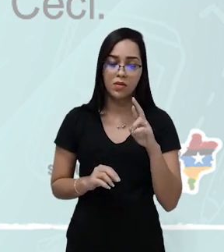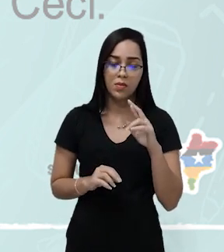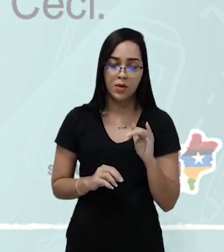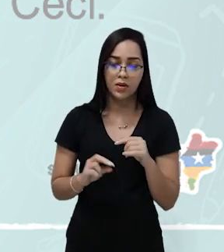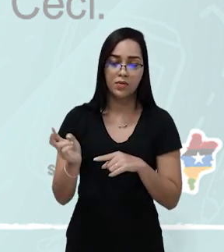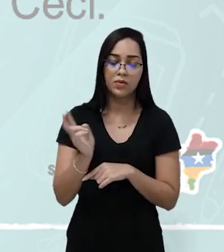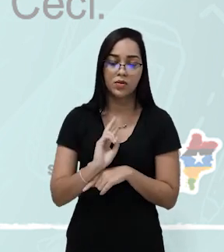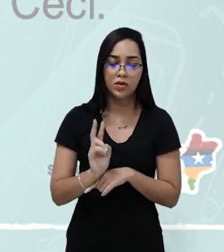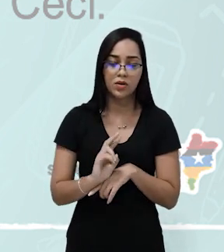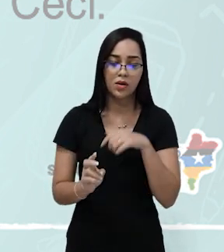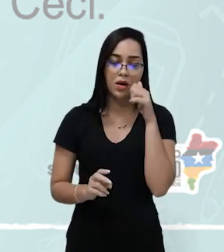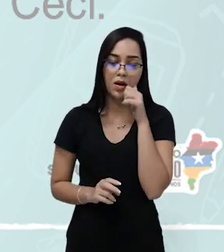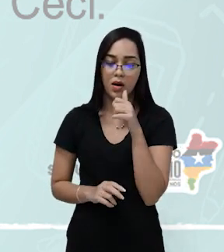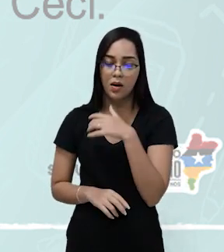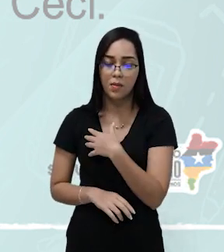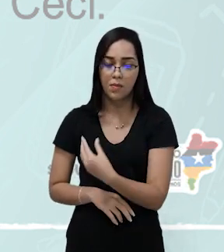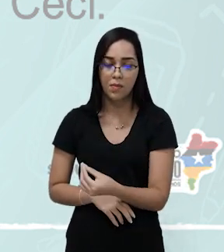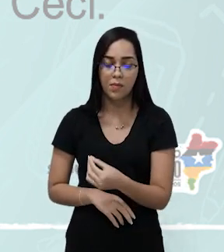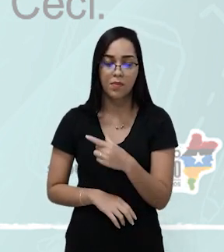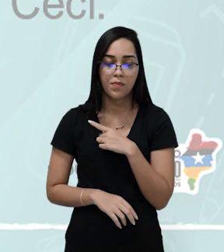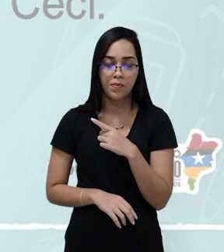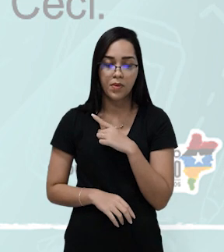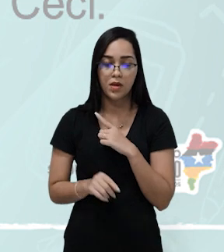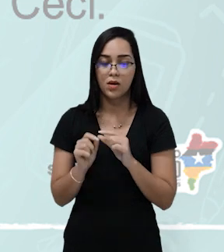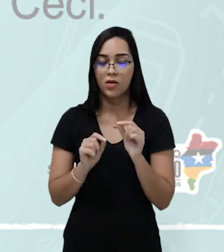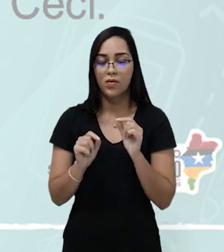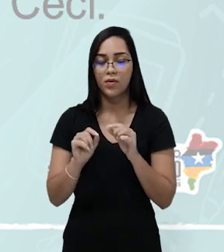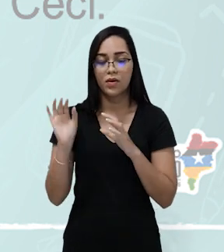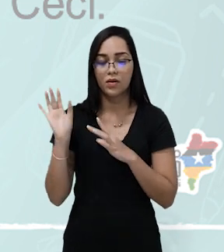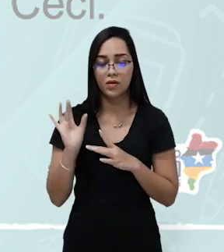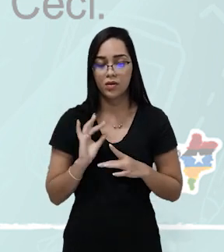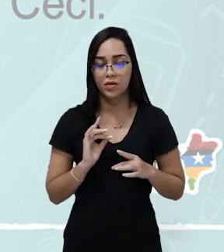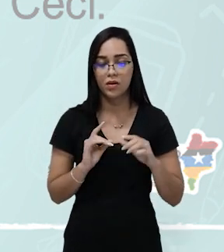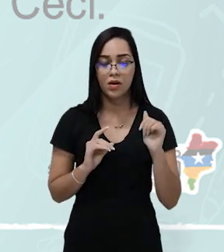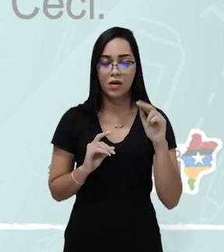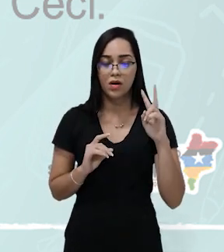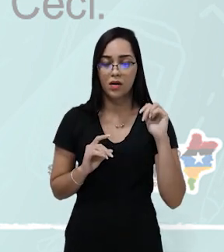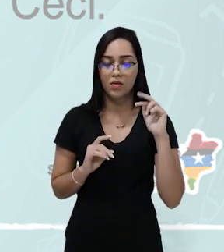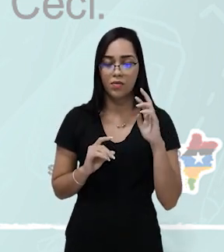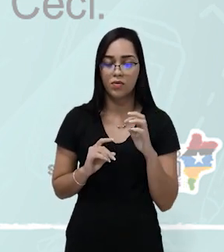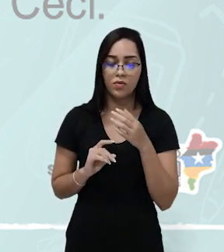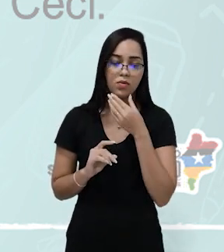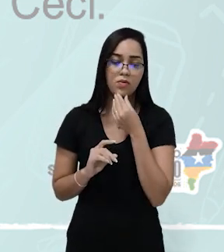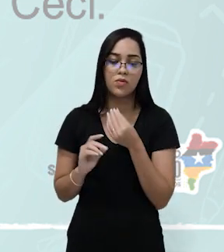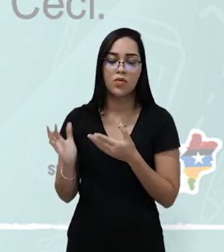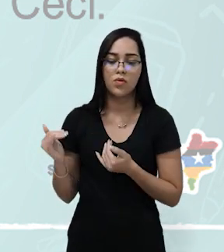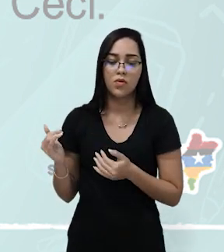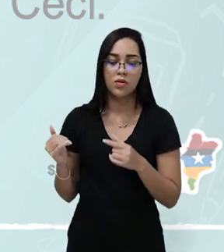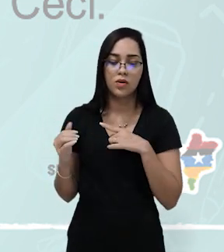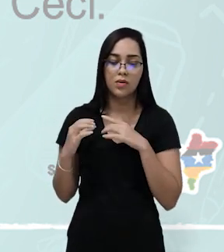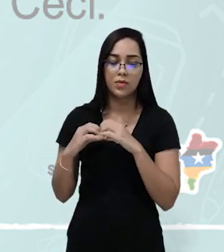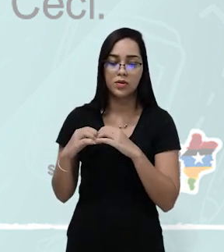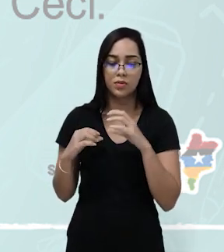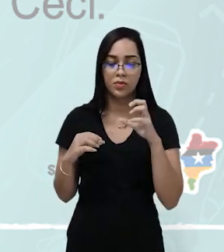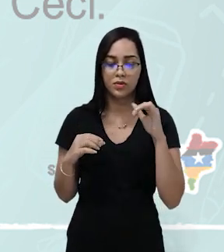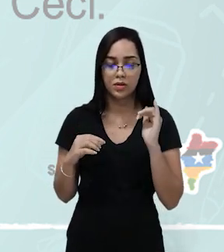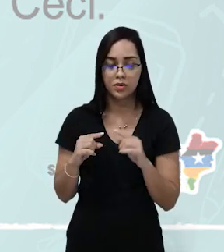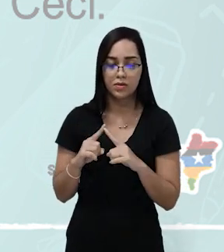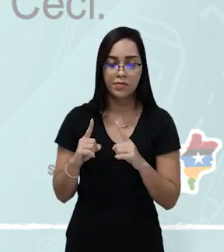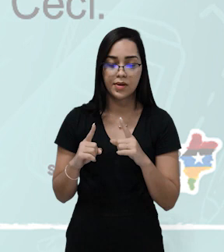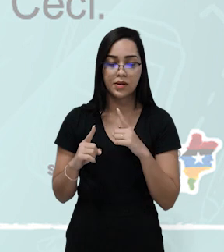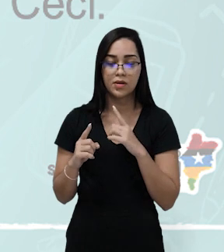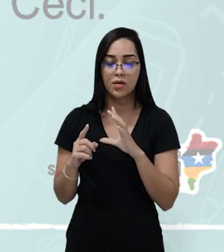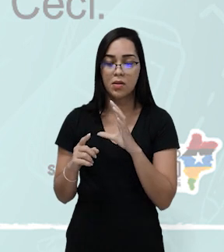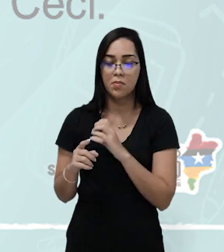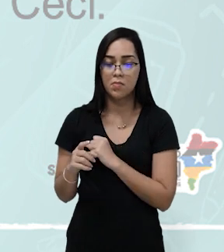sempre frustrados por Peri, que está sempre vigiando a moça. Além disso, tem-se a personagem de Álvaro,